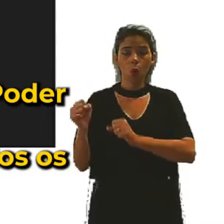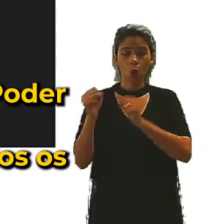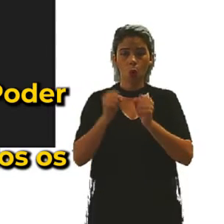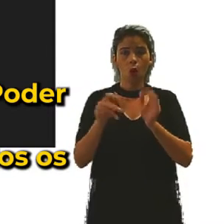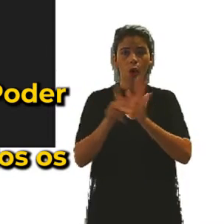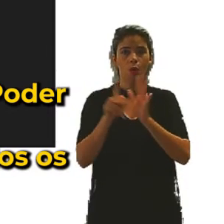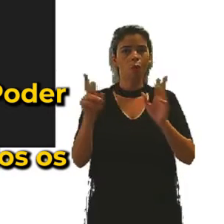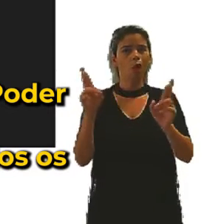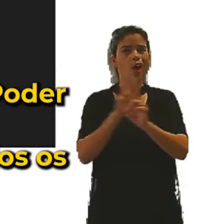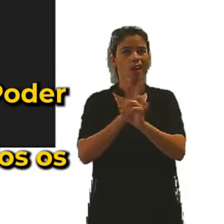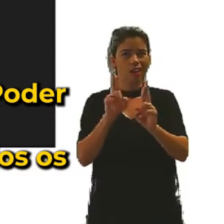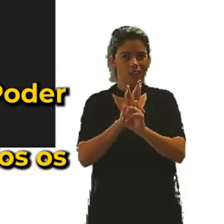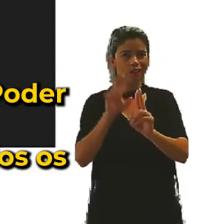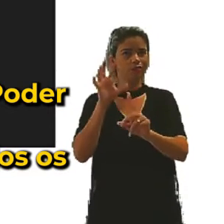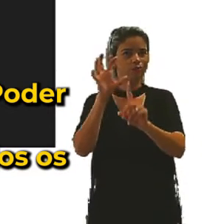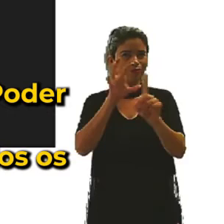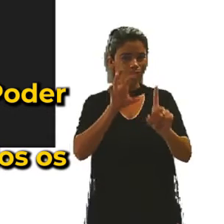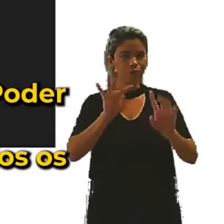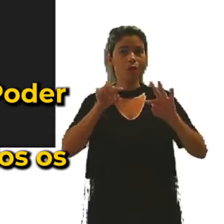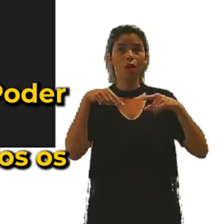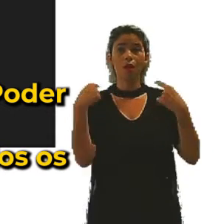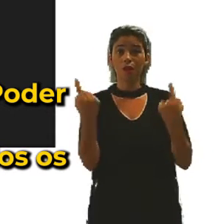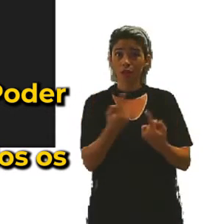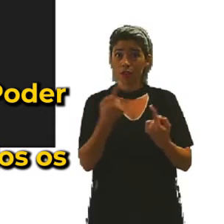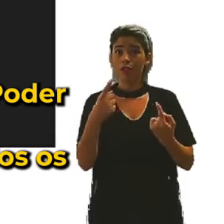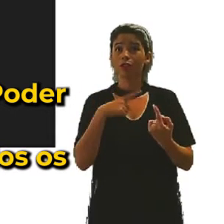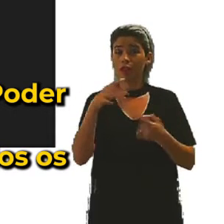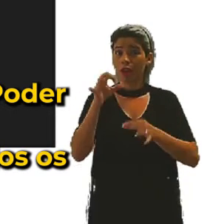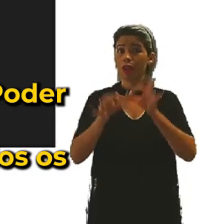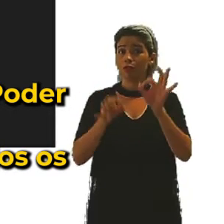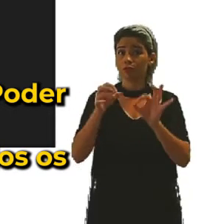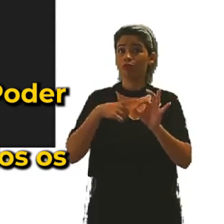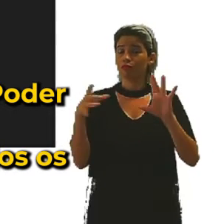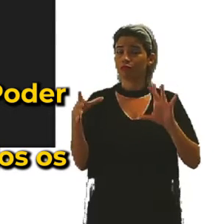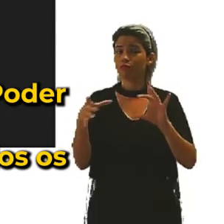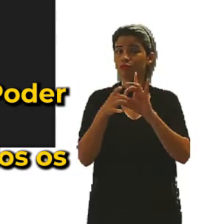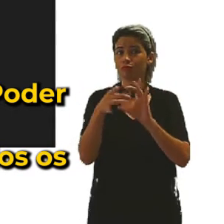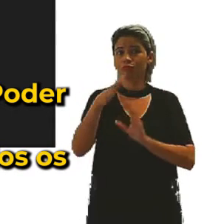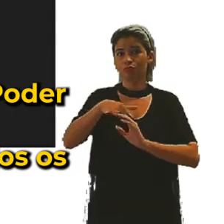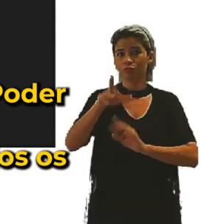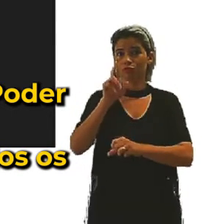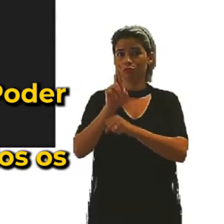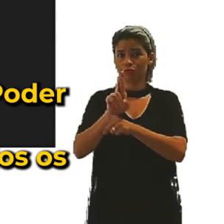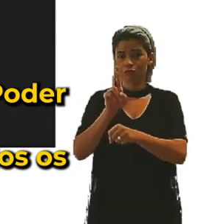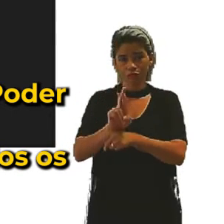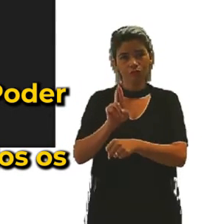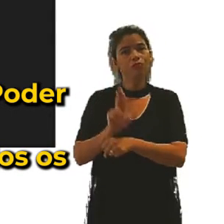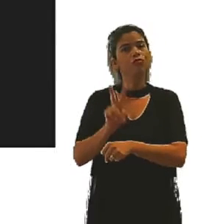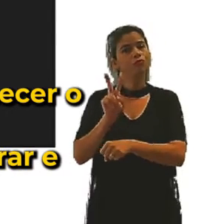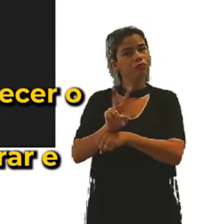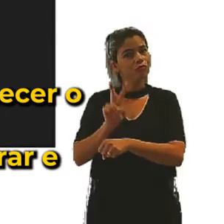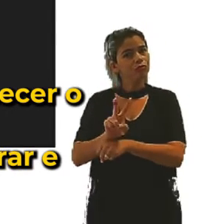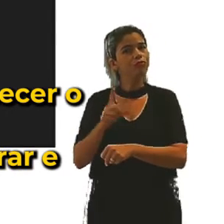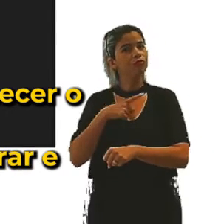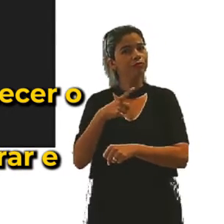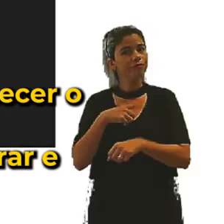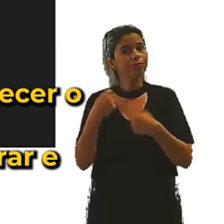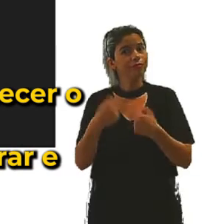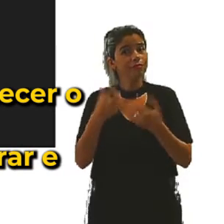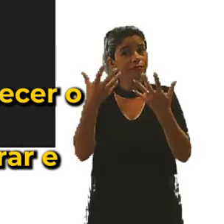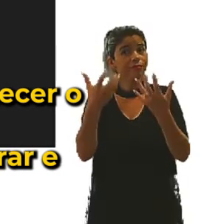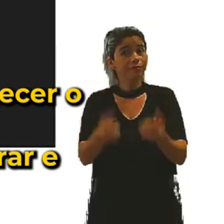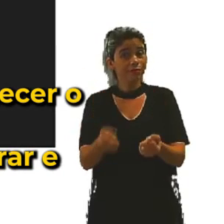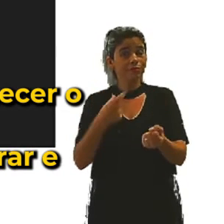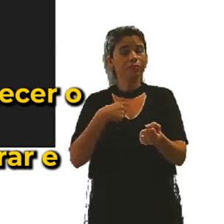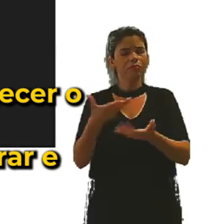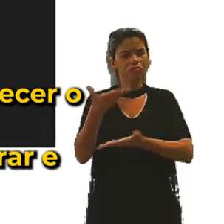redes, né, em especial todos nós que temos o Poder Judiciário integrante dessa rede de proteção e todos os demais atores, precisamos reconhecer